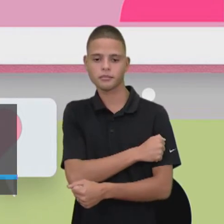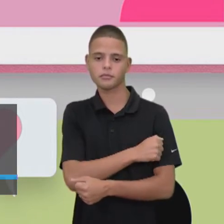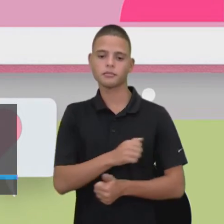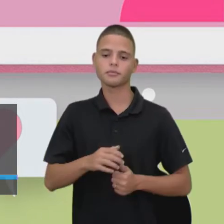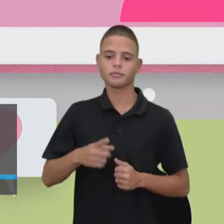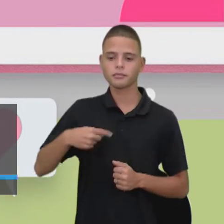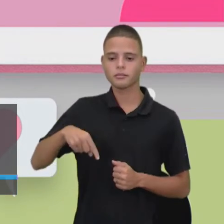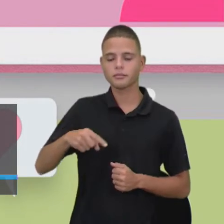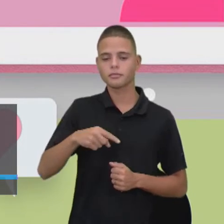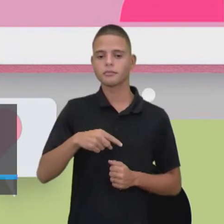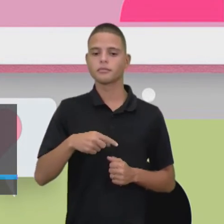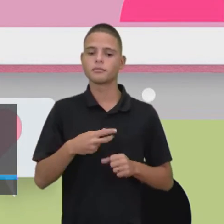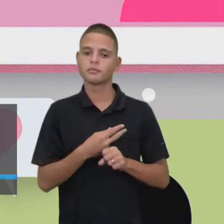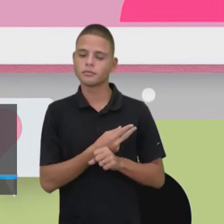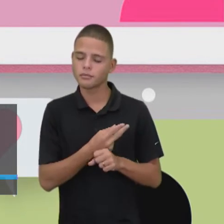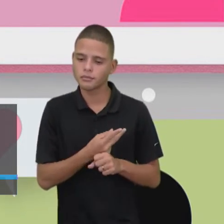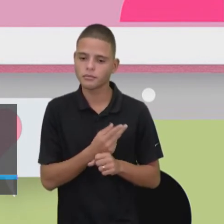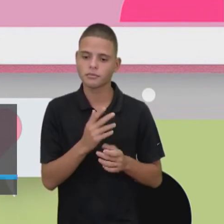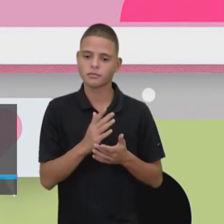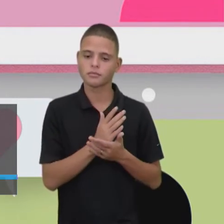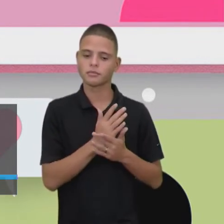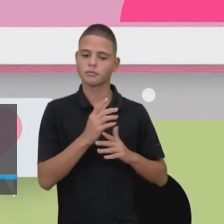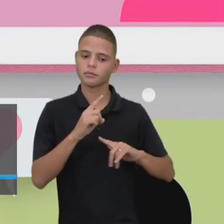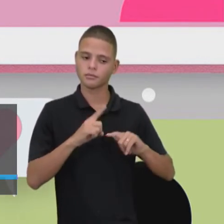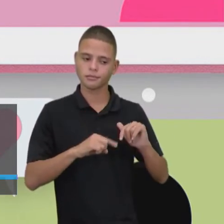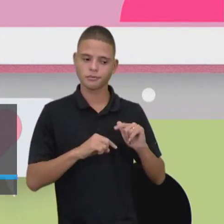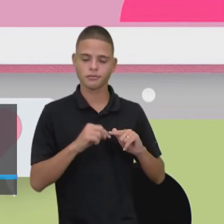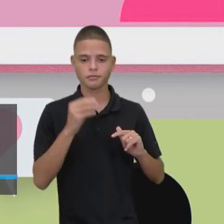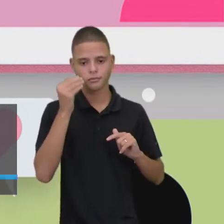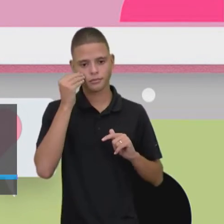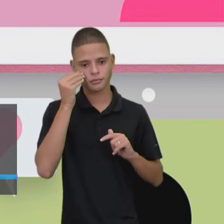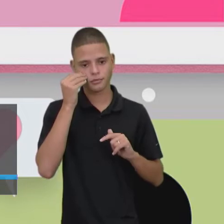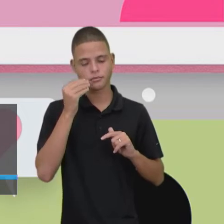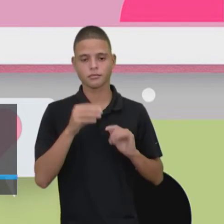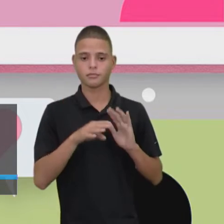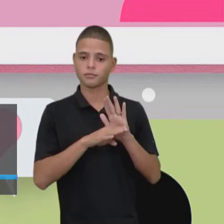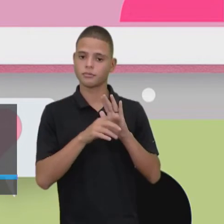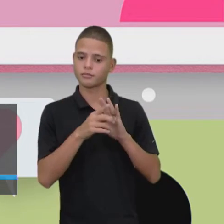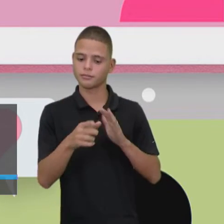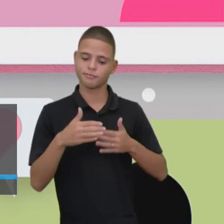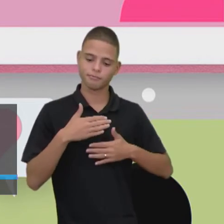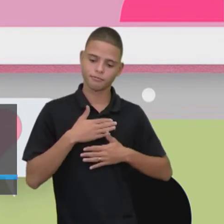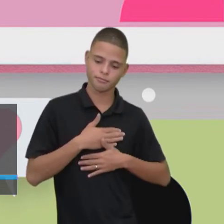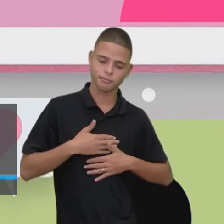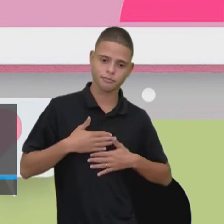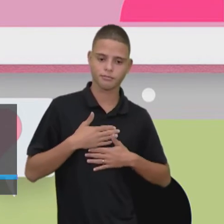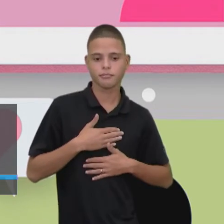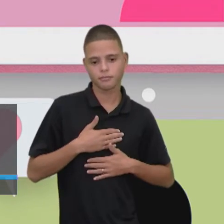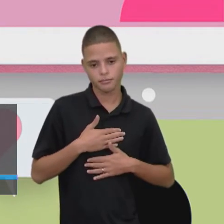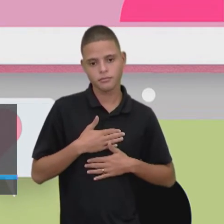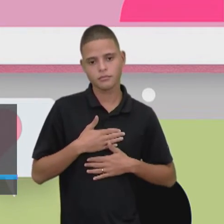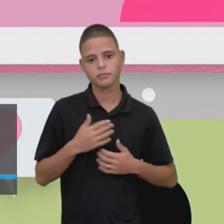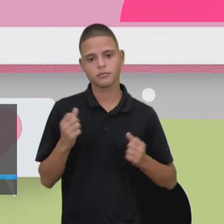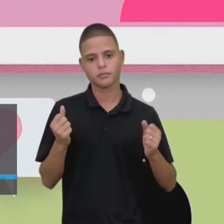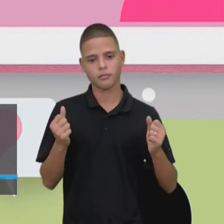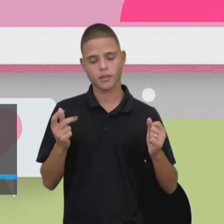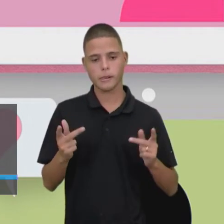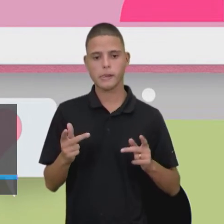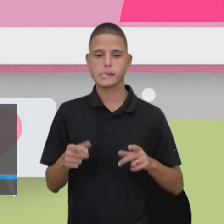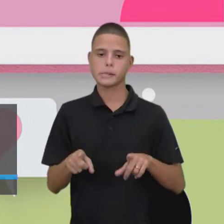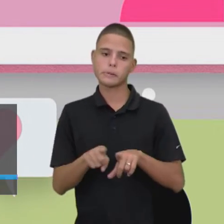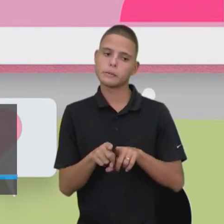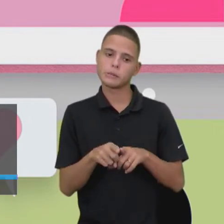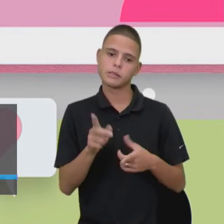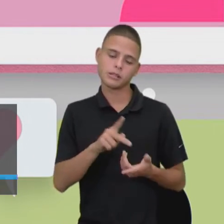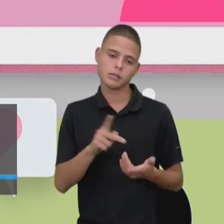gente busca algumas ferramentas para agradar ao nosso público-alvo, que é vocês, estudantes, e também os professores.